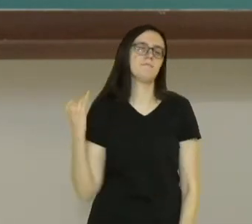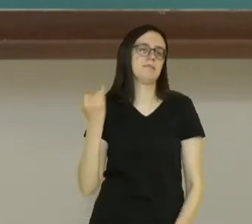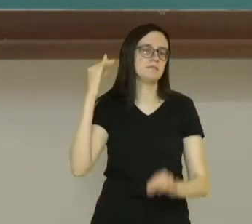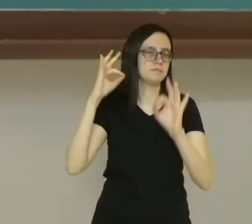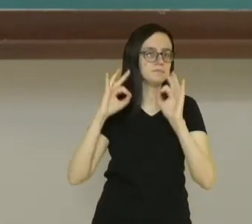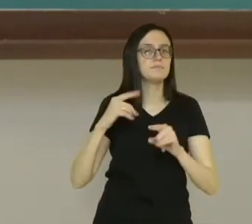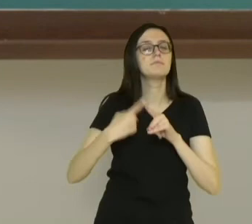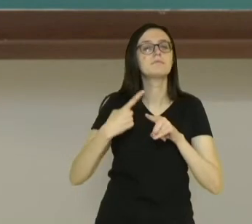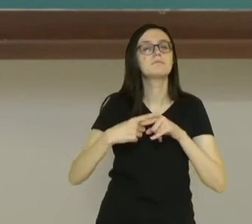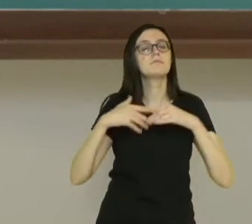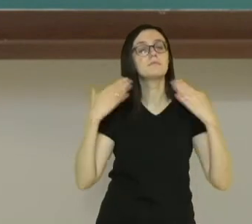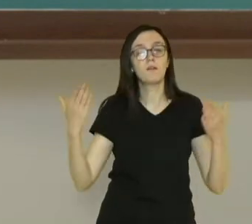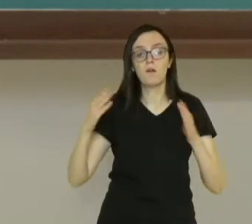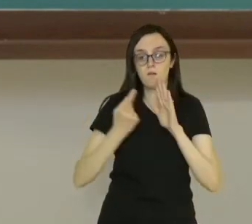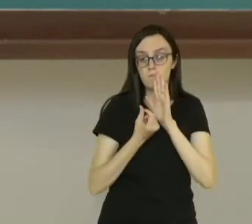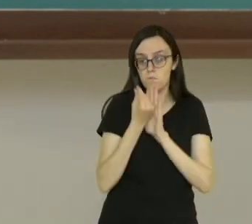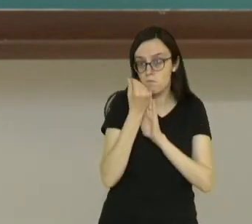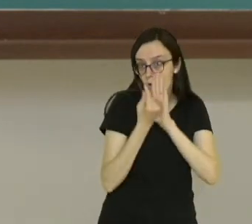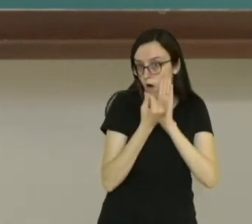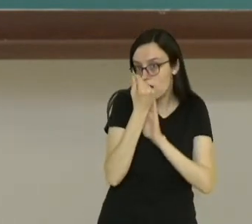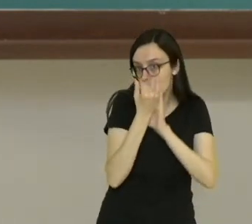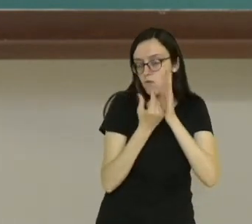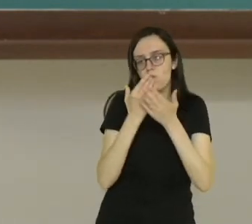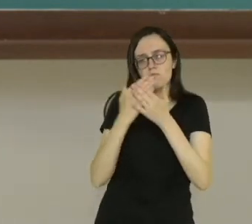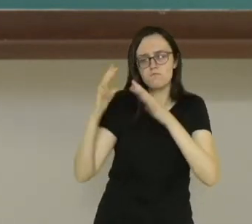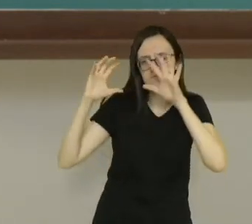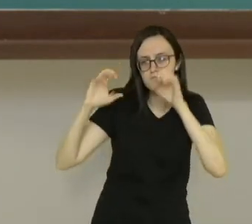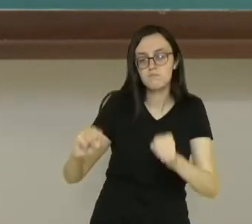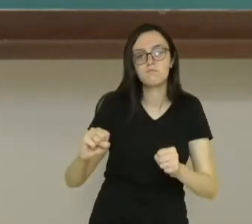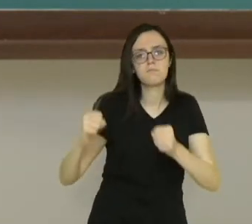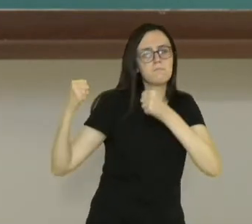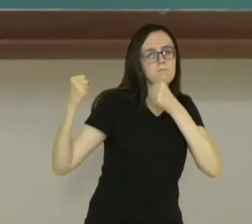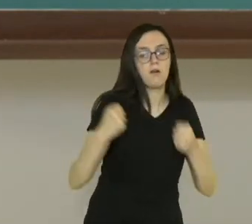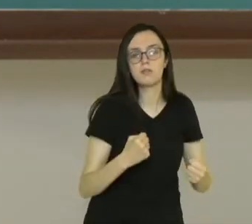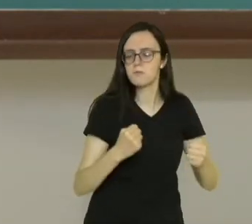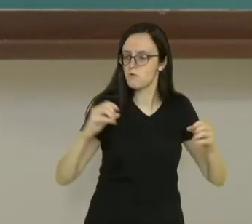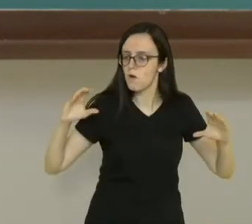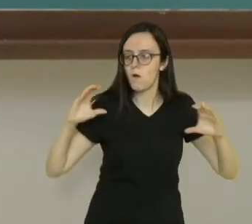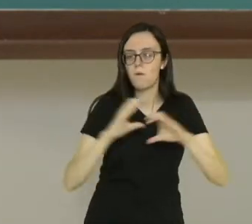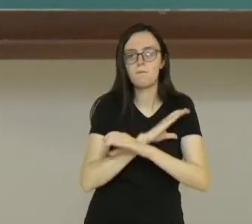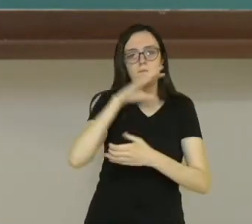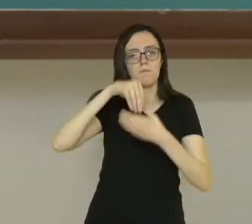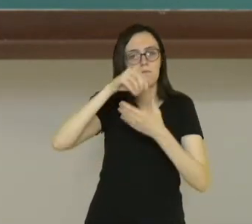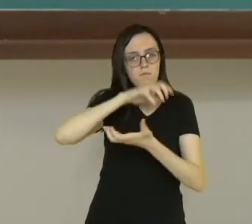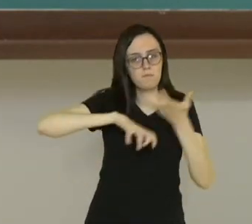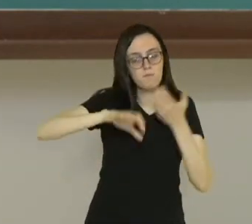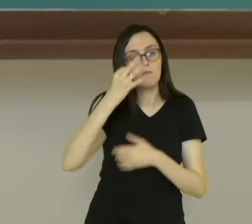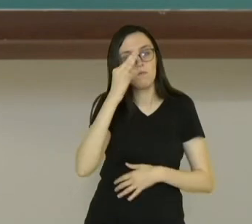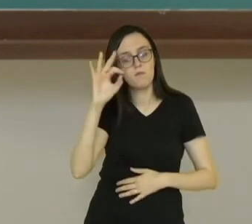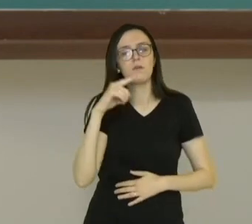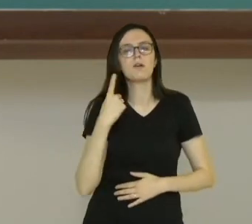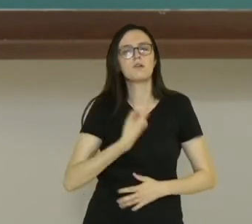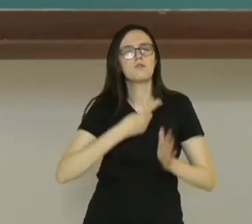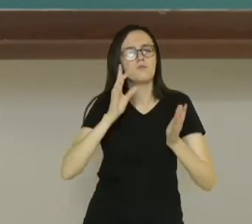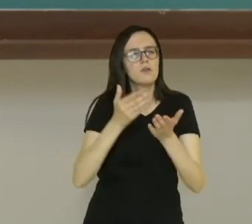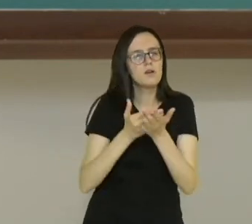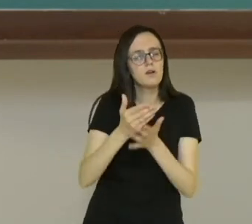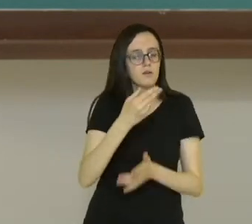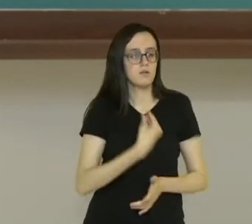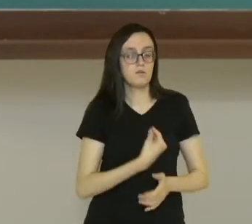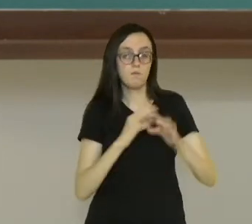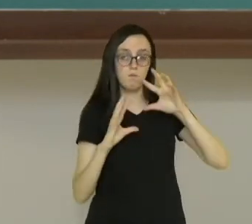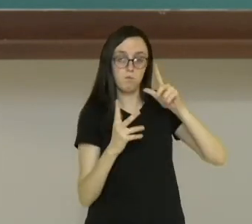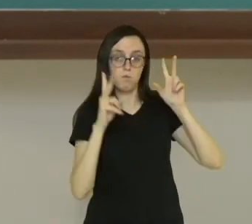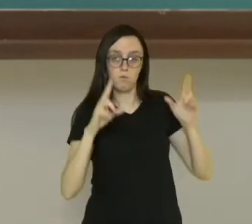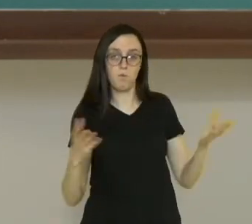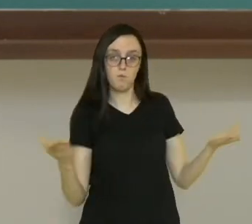importante, porque quando o burguês passa a tomar o poder total dentro da Revolução Francesa, a gente começa a viver o mundo que a gente